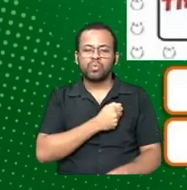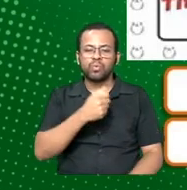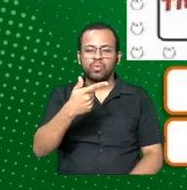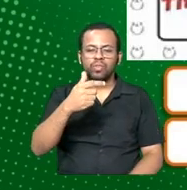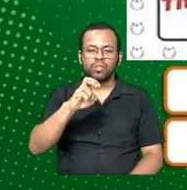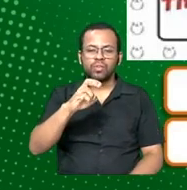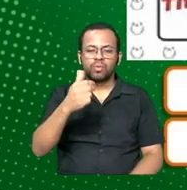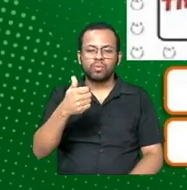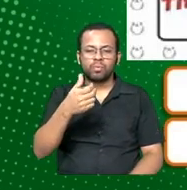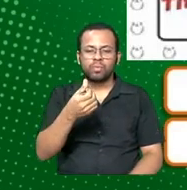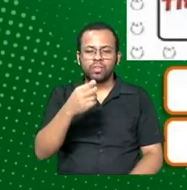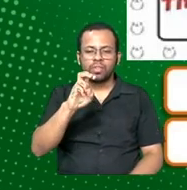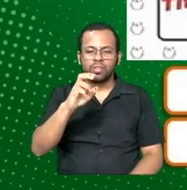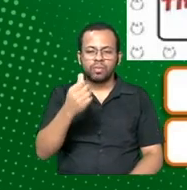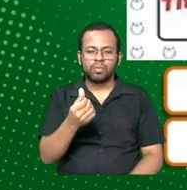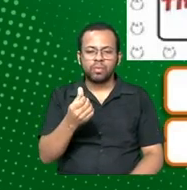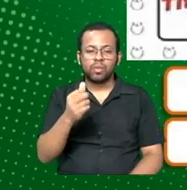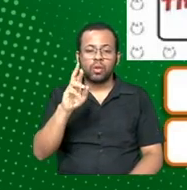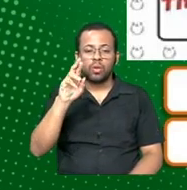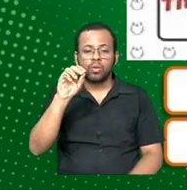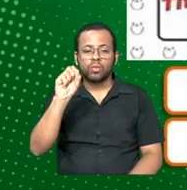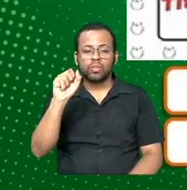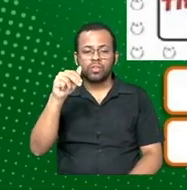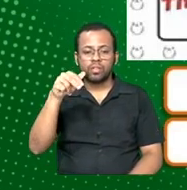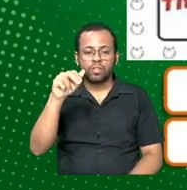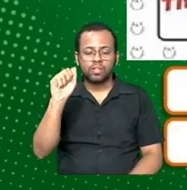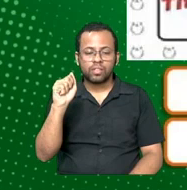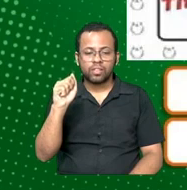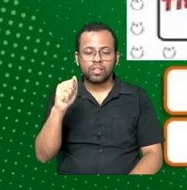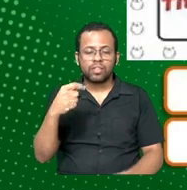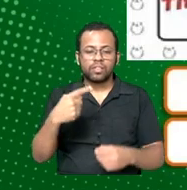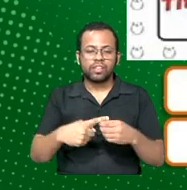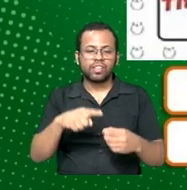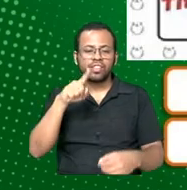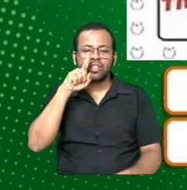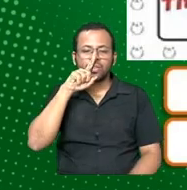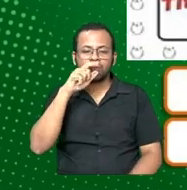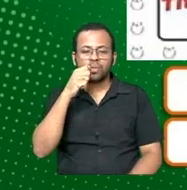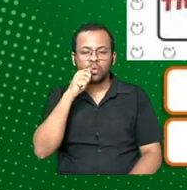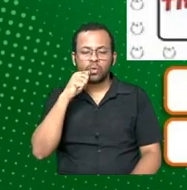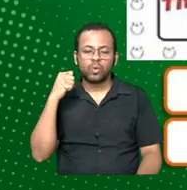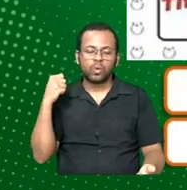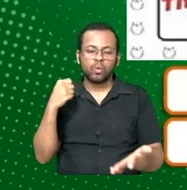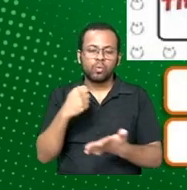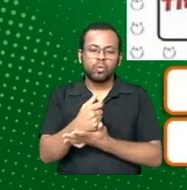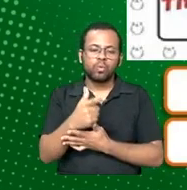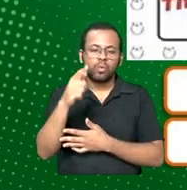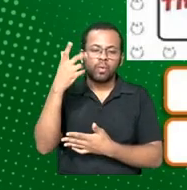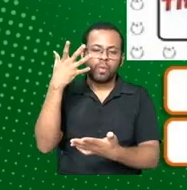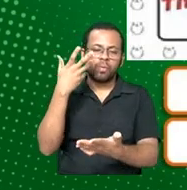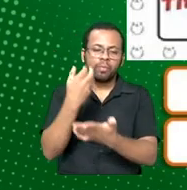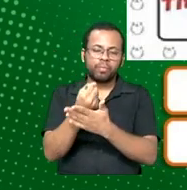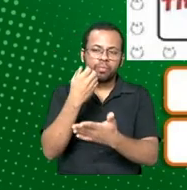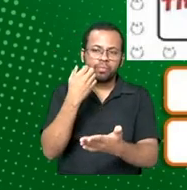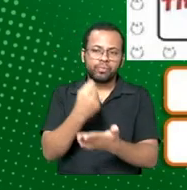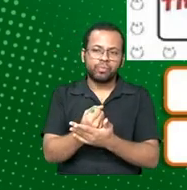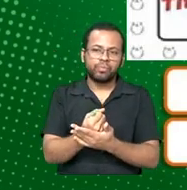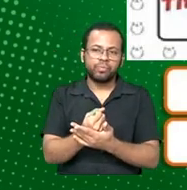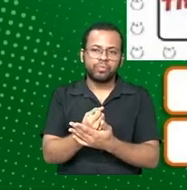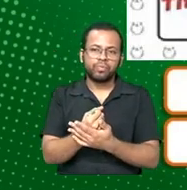251656 Rosana escandiá ela é de Aracaju adquiriu pelo aplicativo